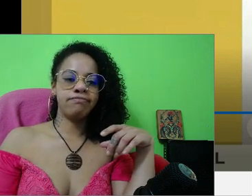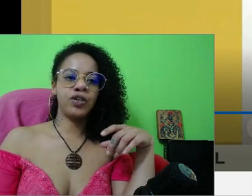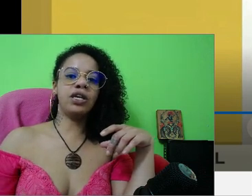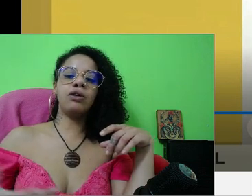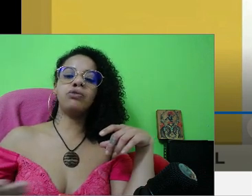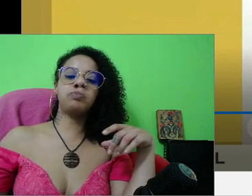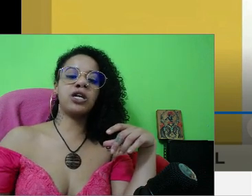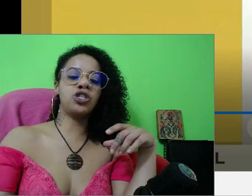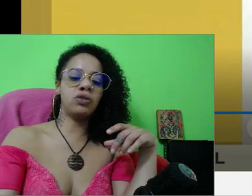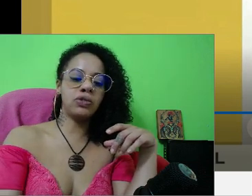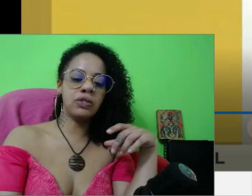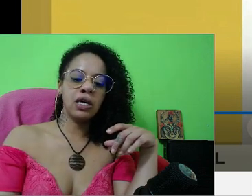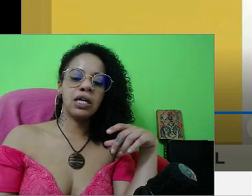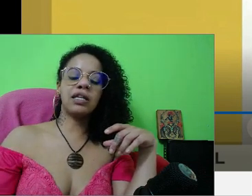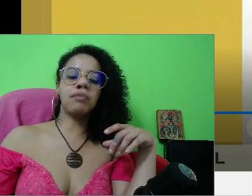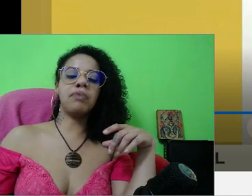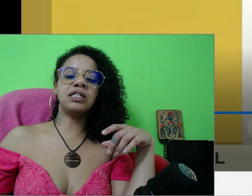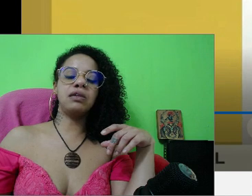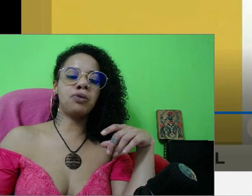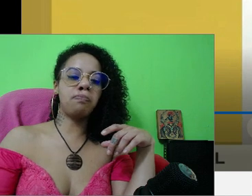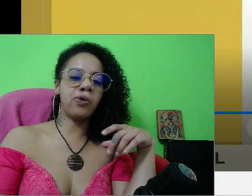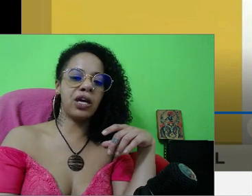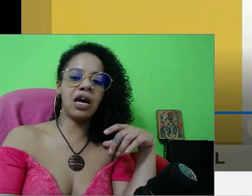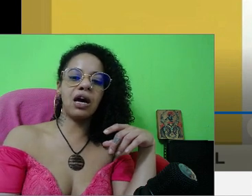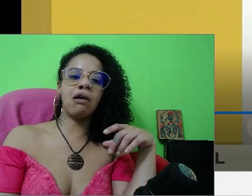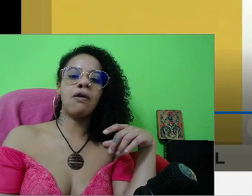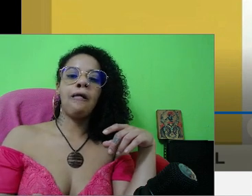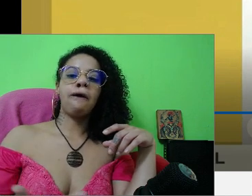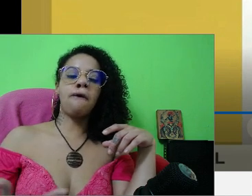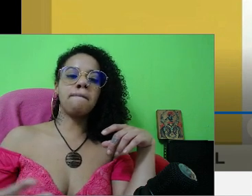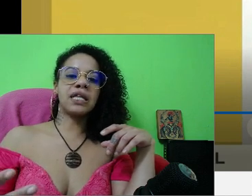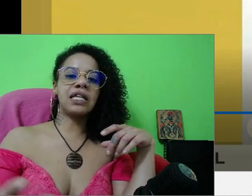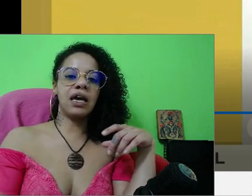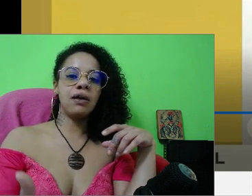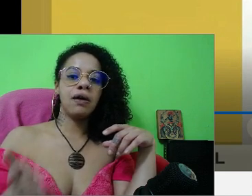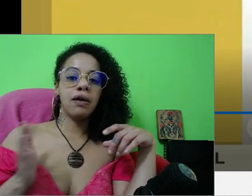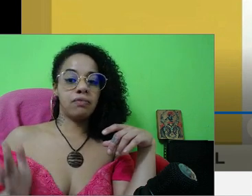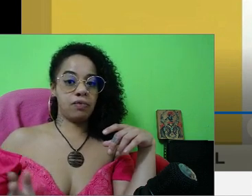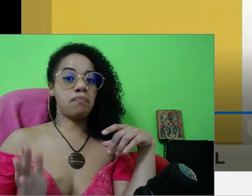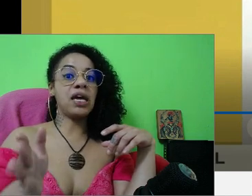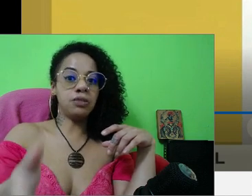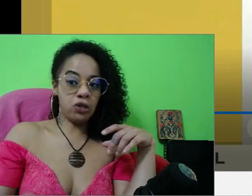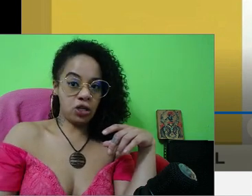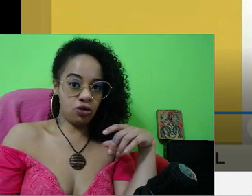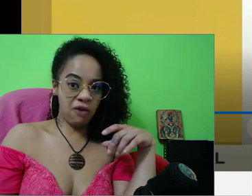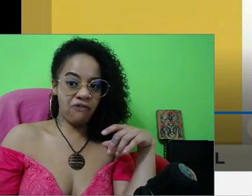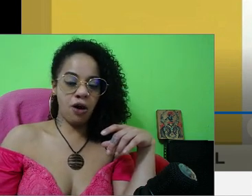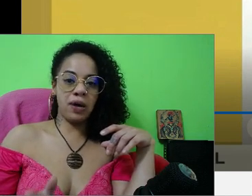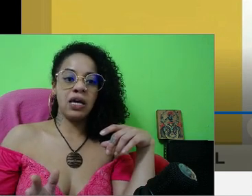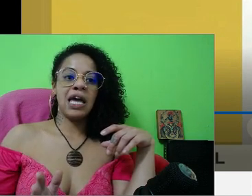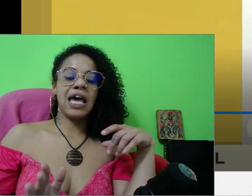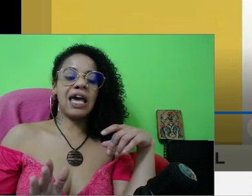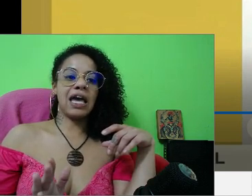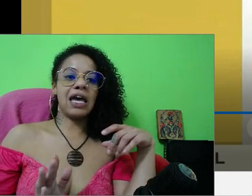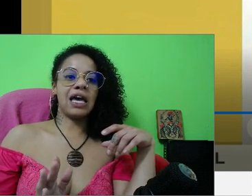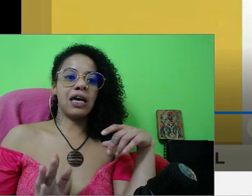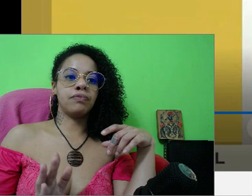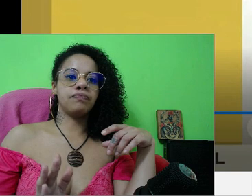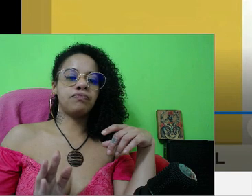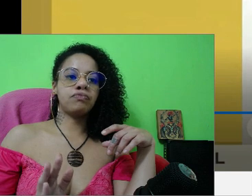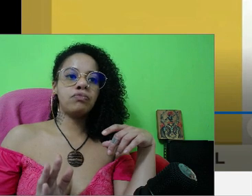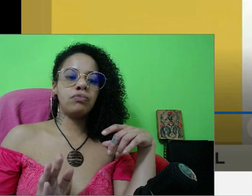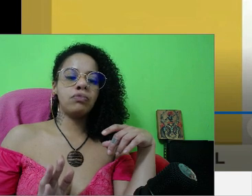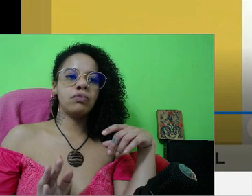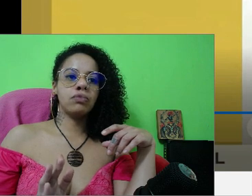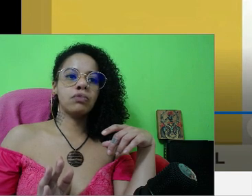e os partidos que também se propõe a combater mesmo que de uma forma